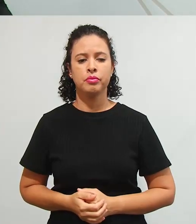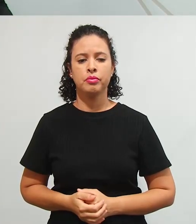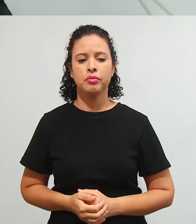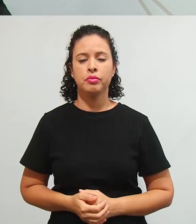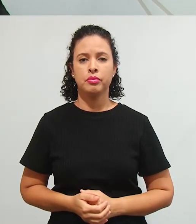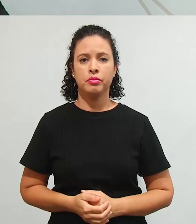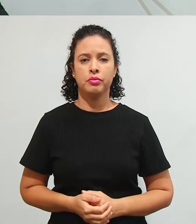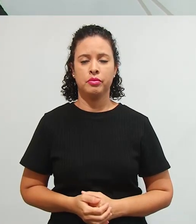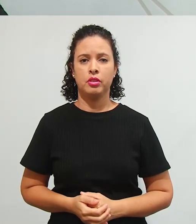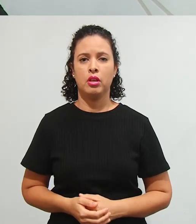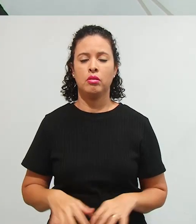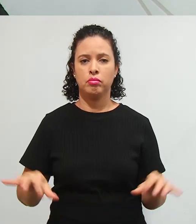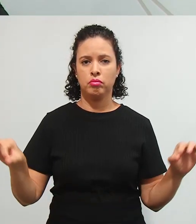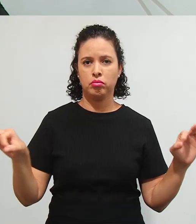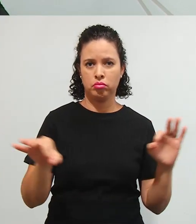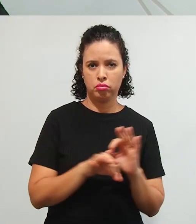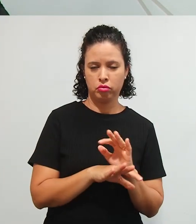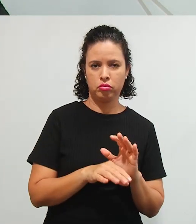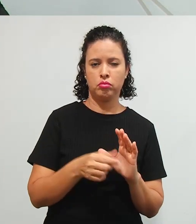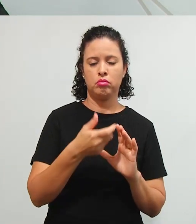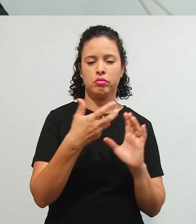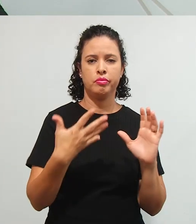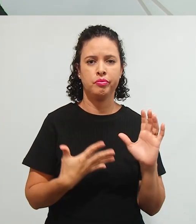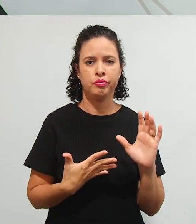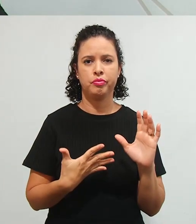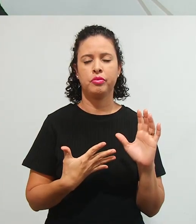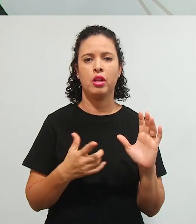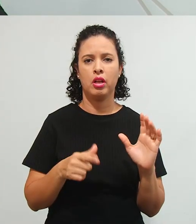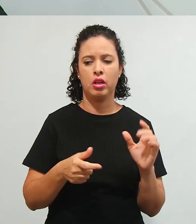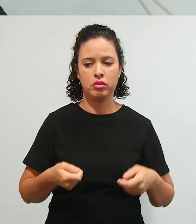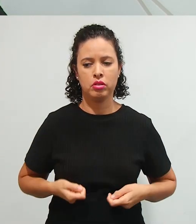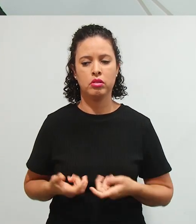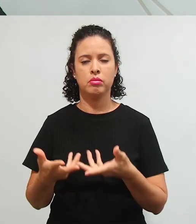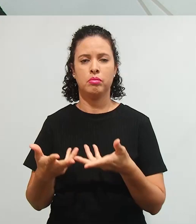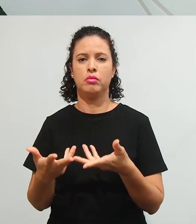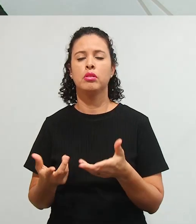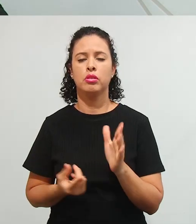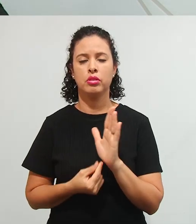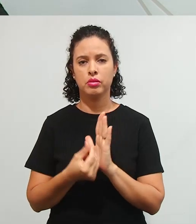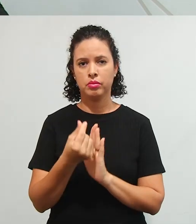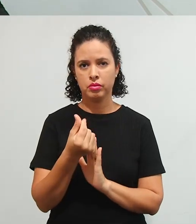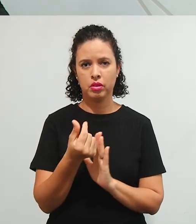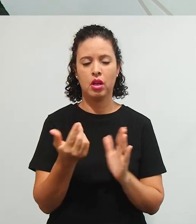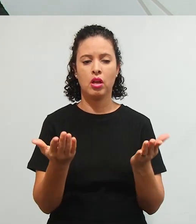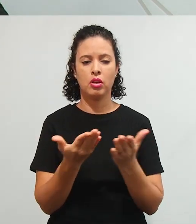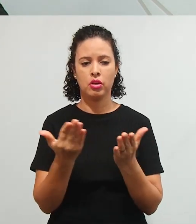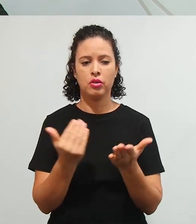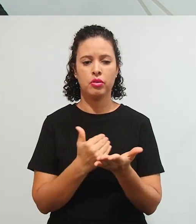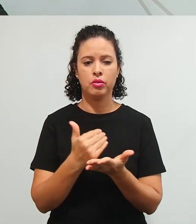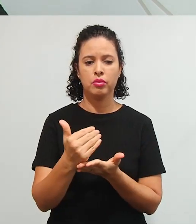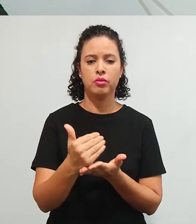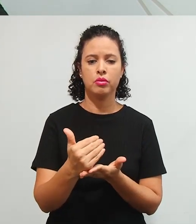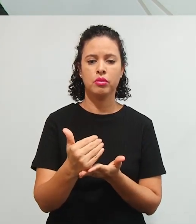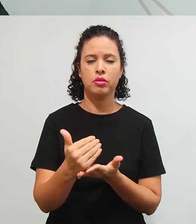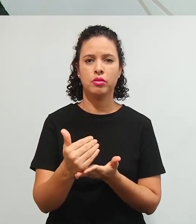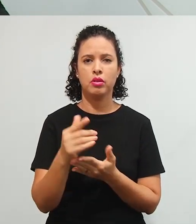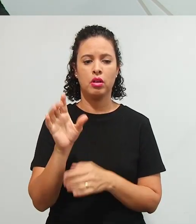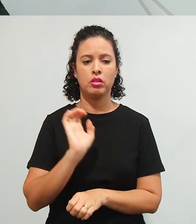aqui a parte de classificação da despesa orçamentária e agora nós vamos para